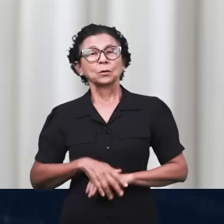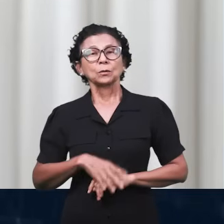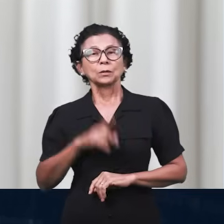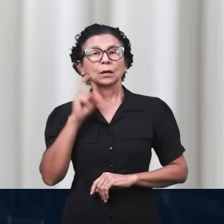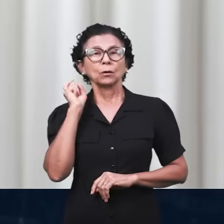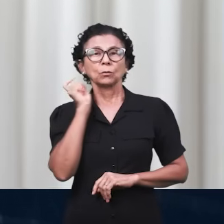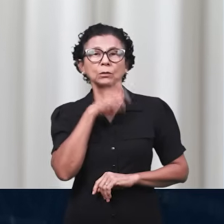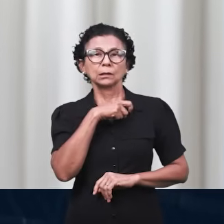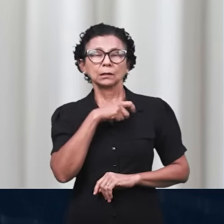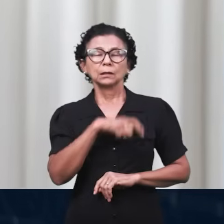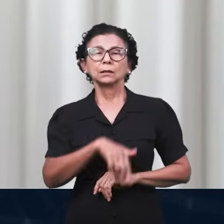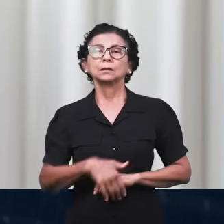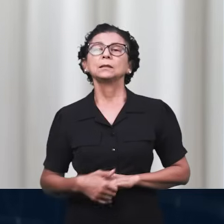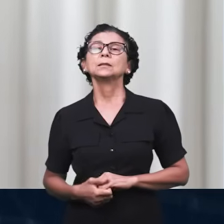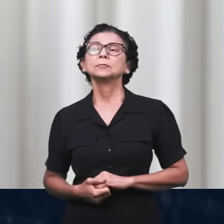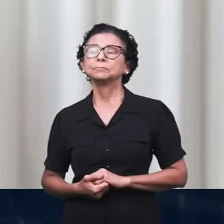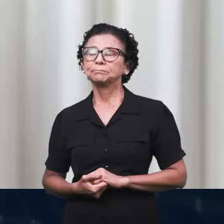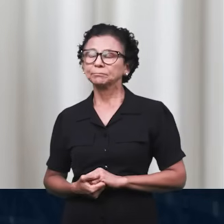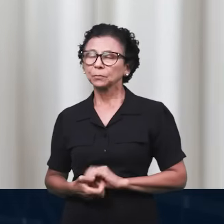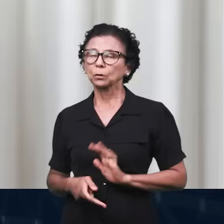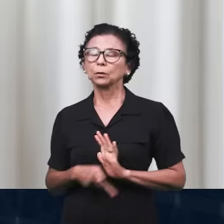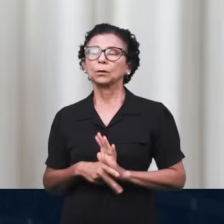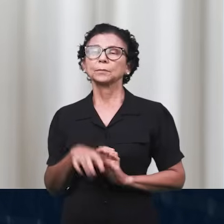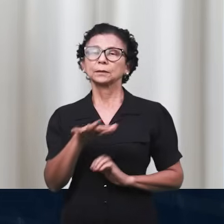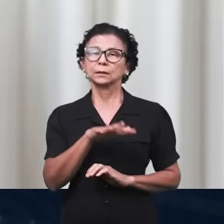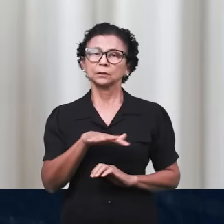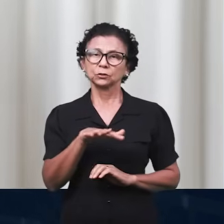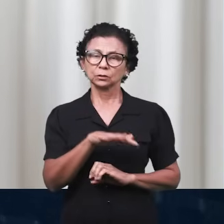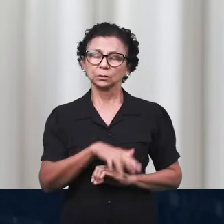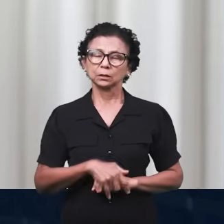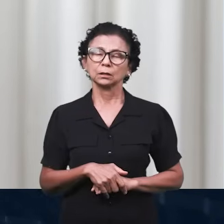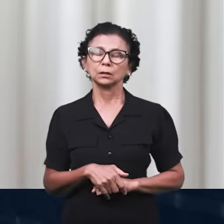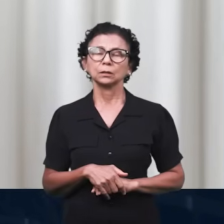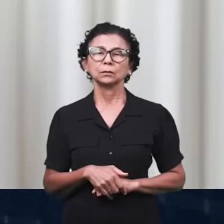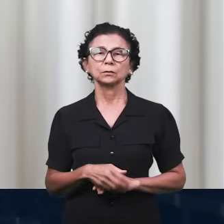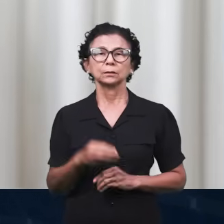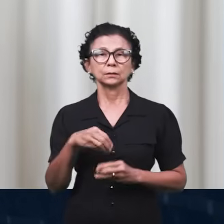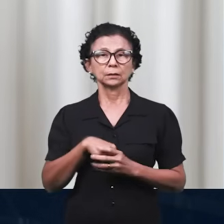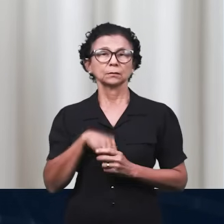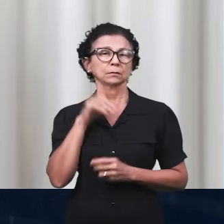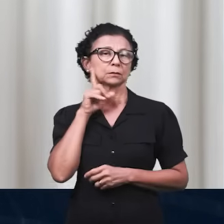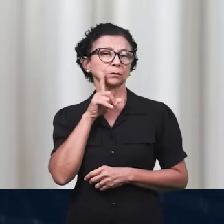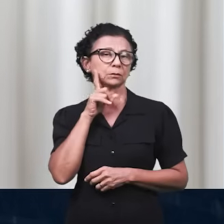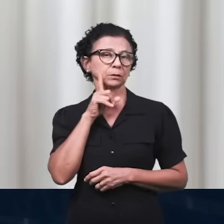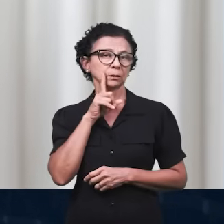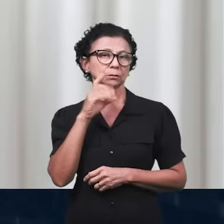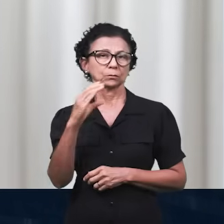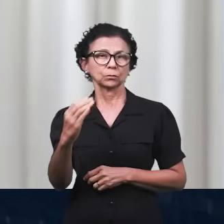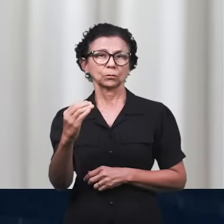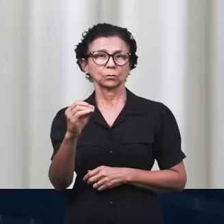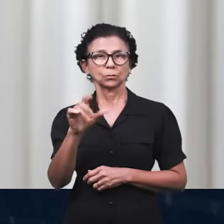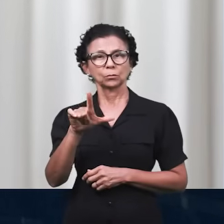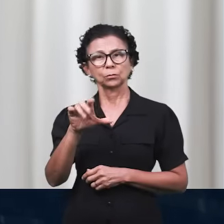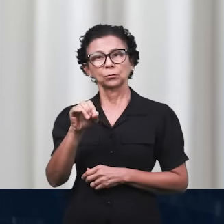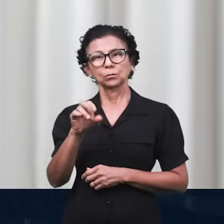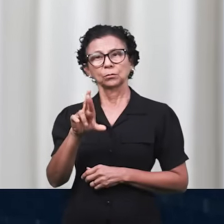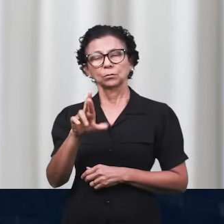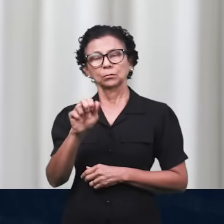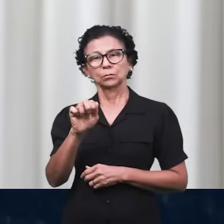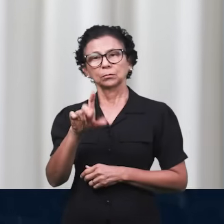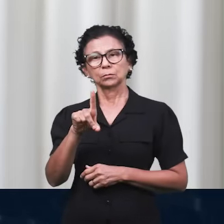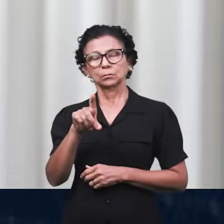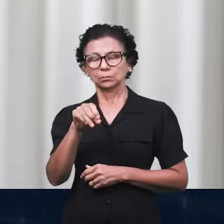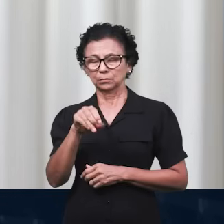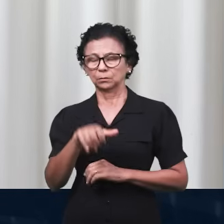ucraniano definido na obra, que mora no Colorado, aqui nos Estados Unidos. E